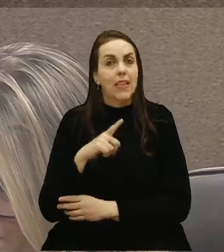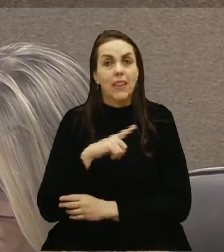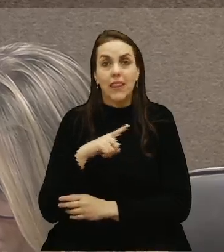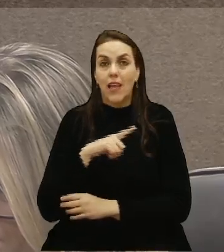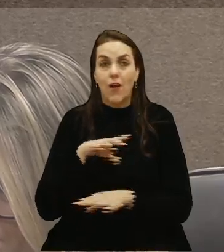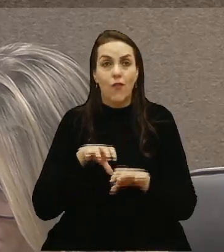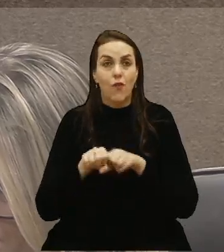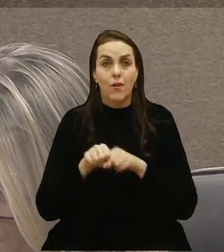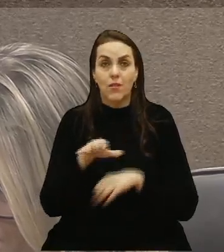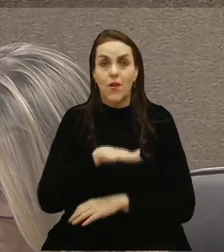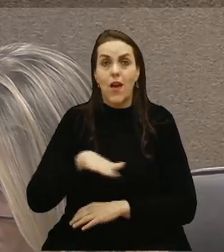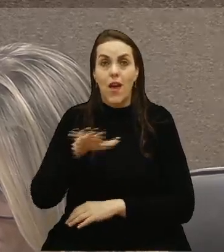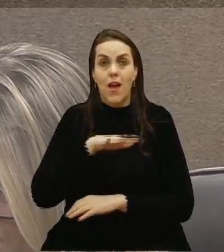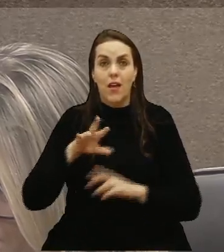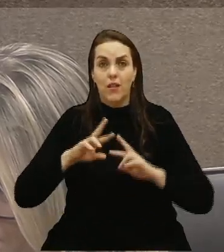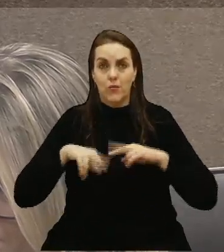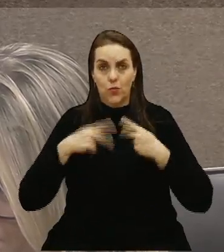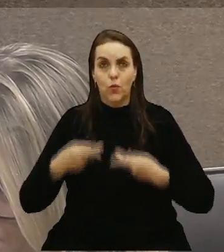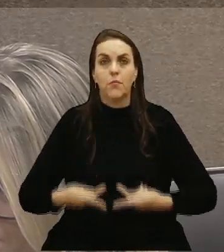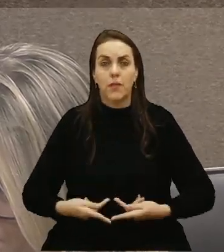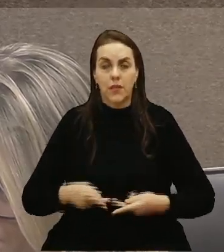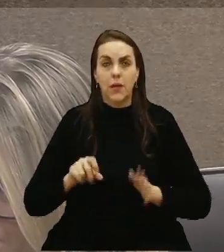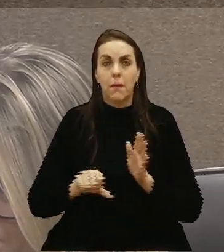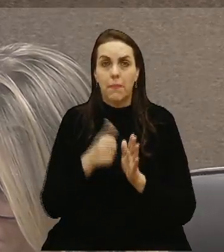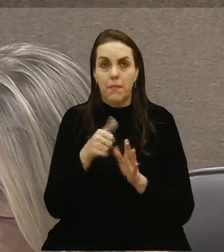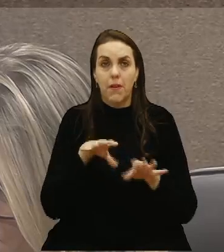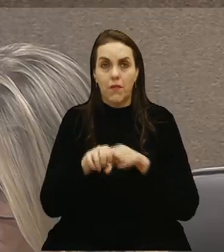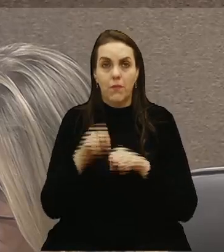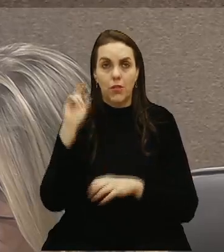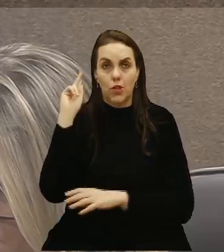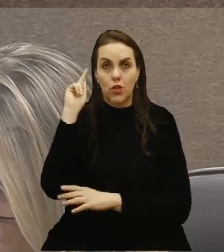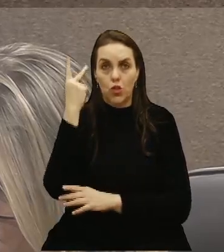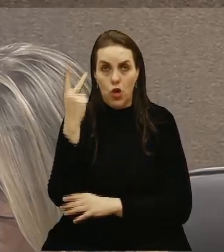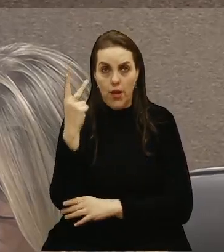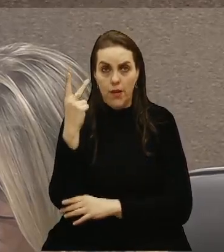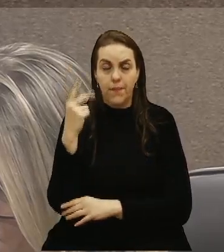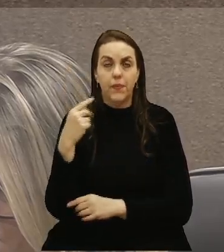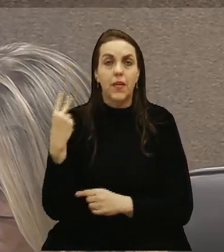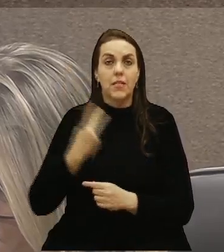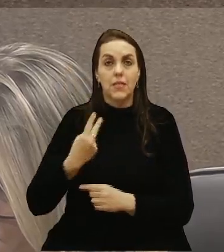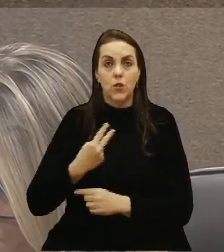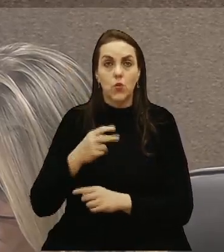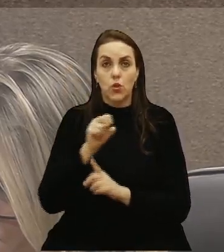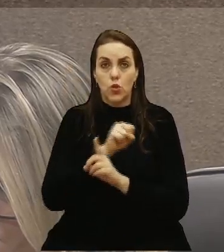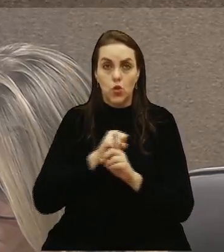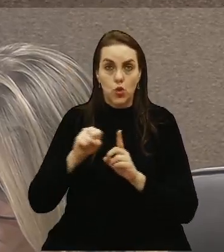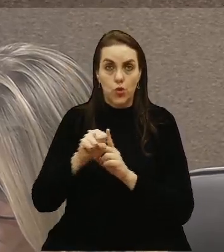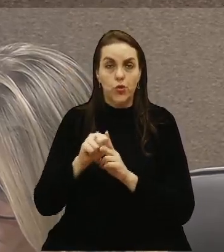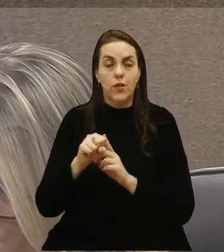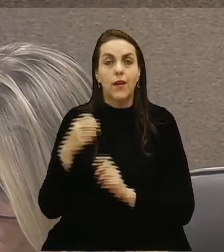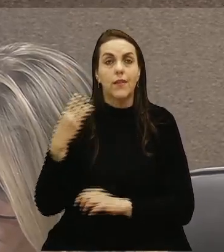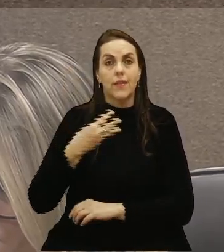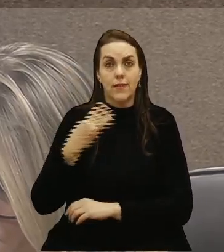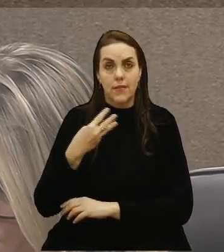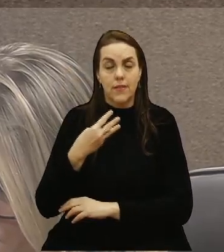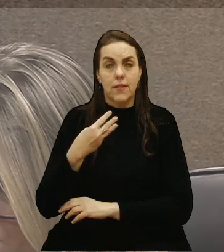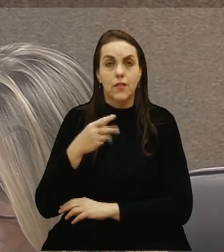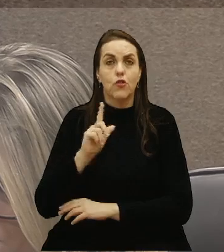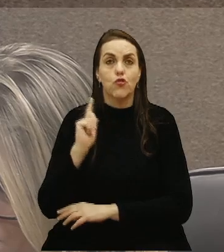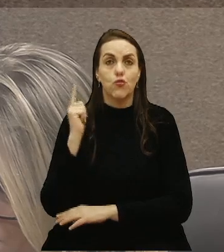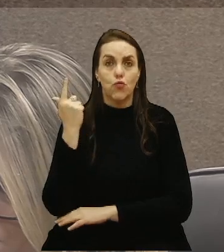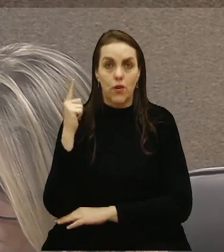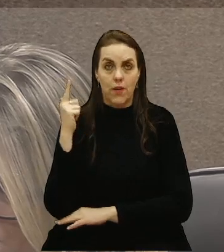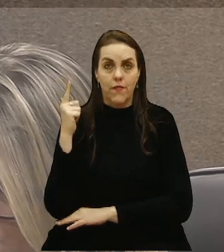área das humanas. Minha primeira formação era História, a segunda Sociologia, a terceira